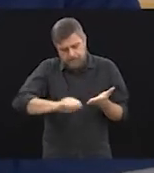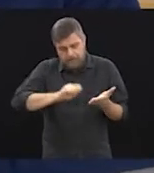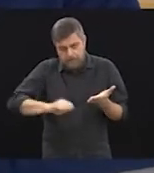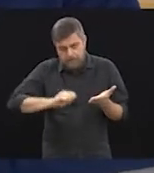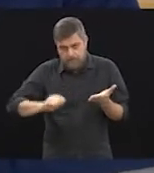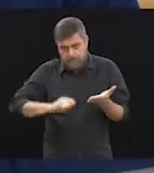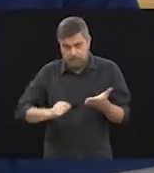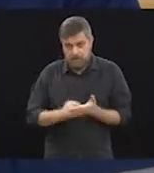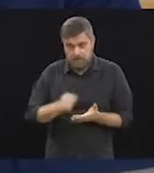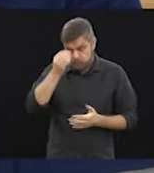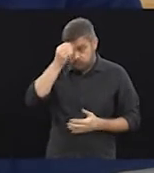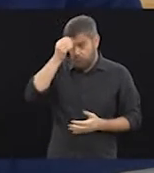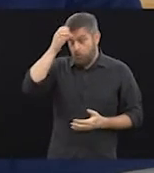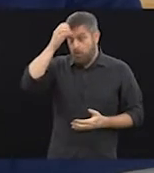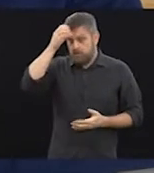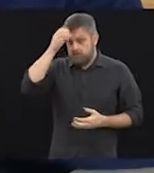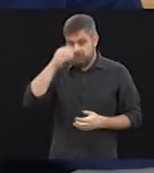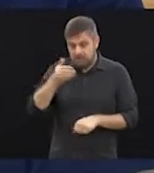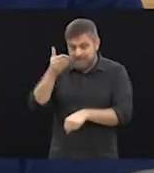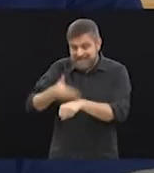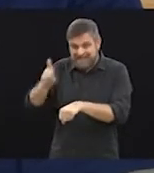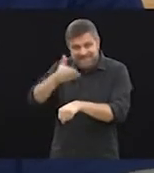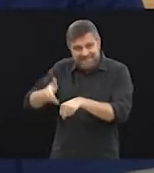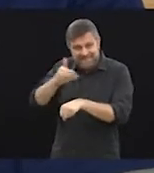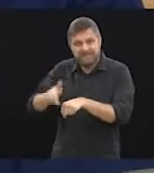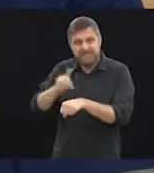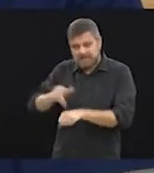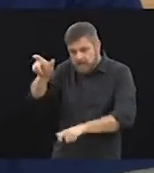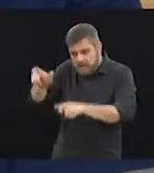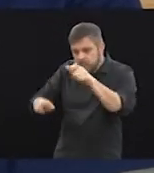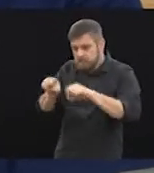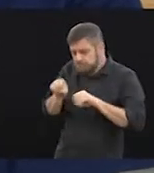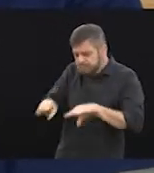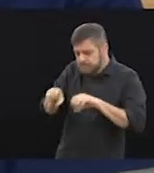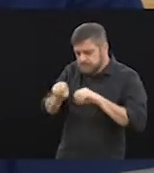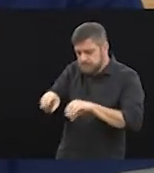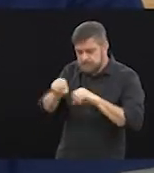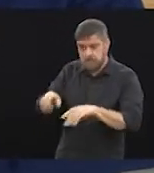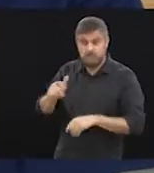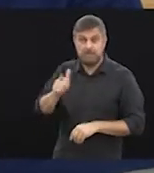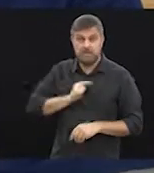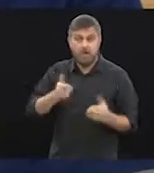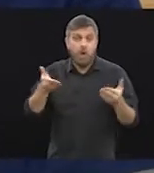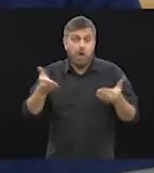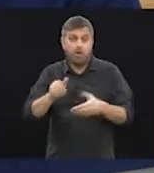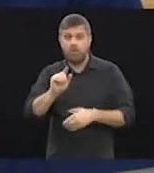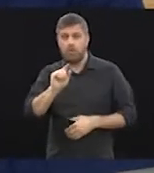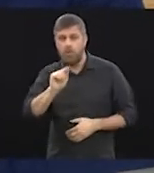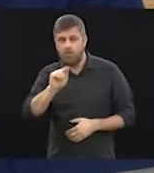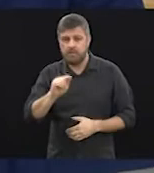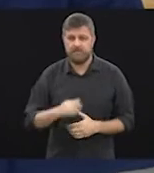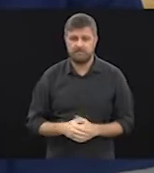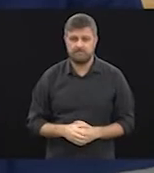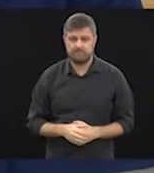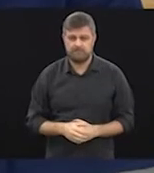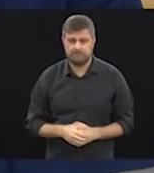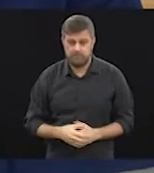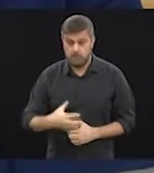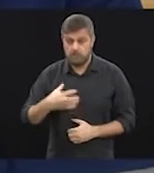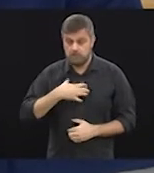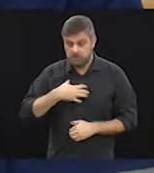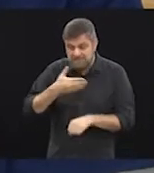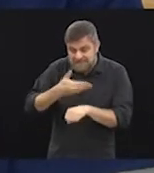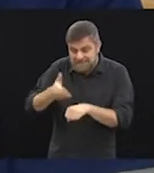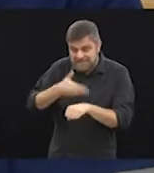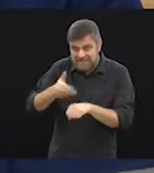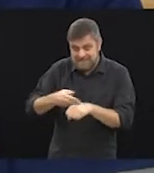muitos conhecimentos, treinando muita gente, não é, nessa área. Nós temos hoje uma forma